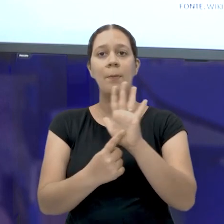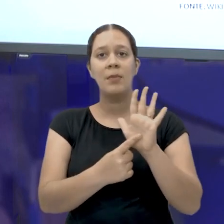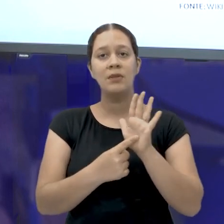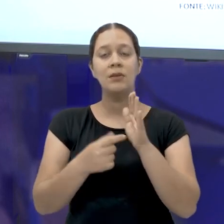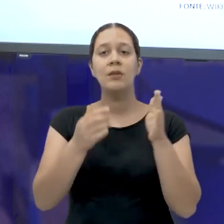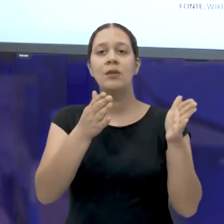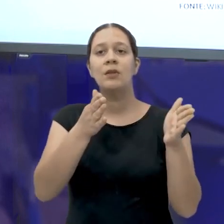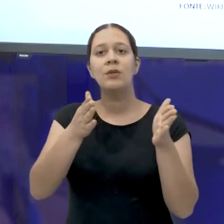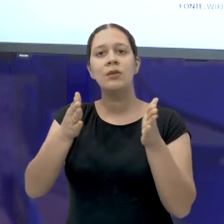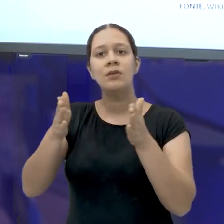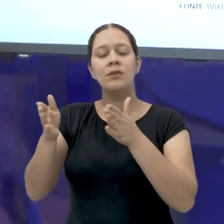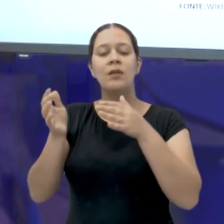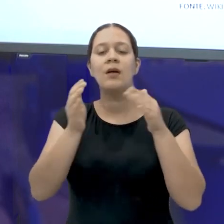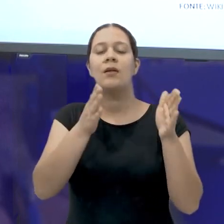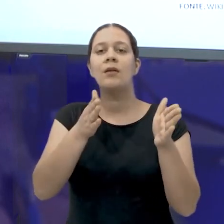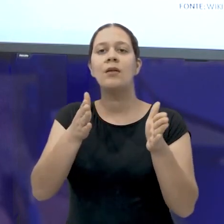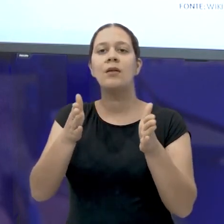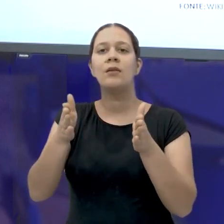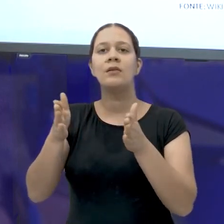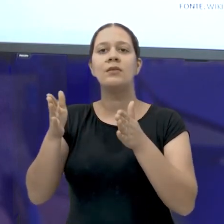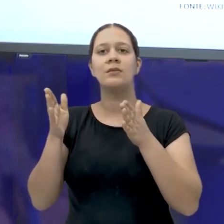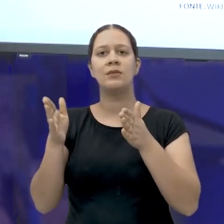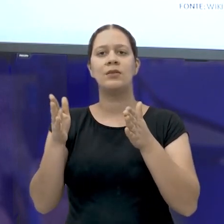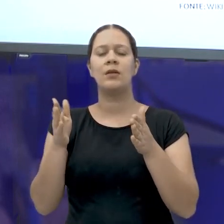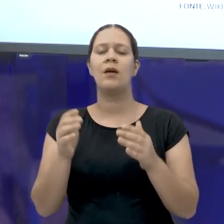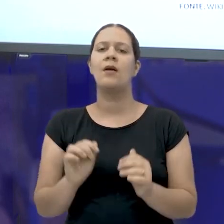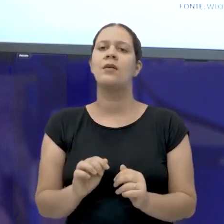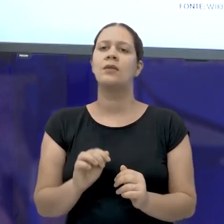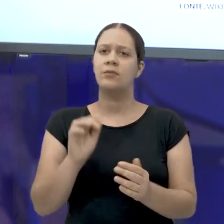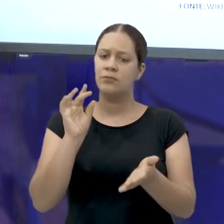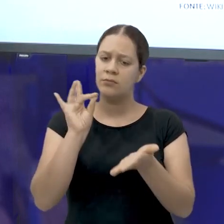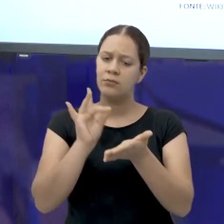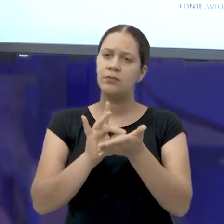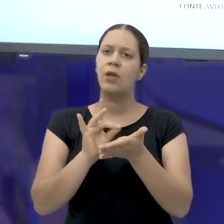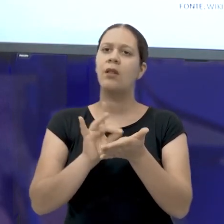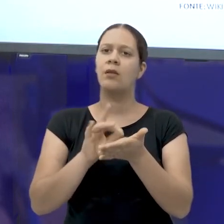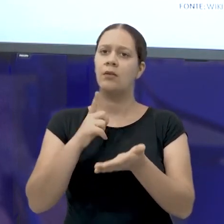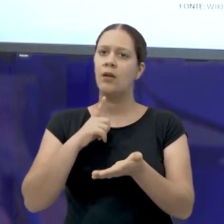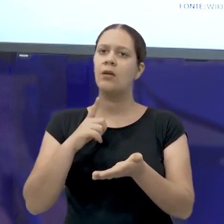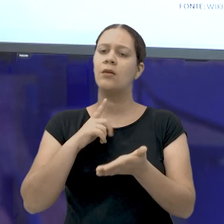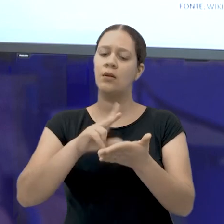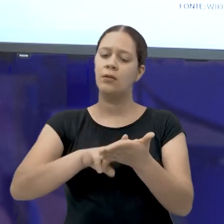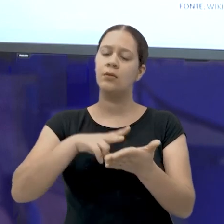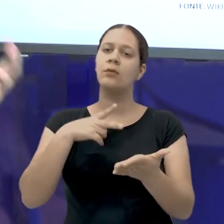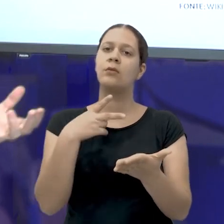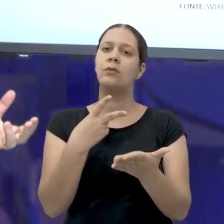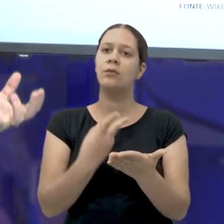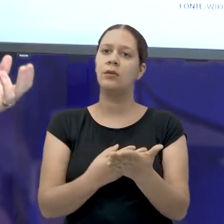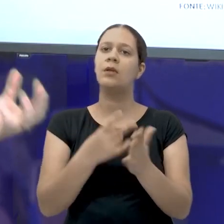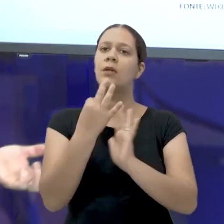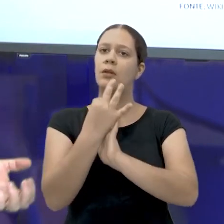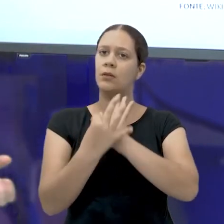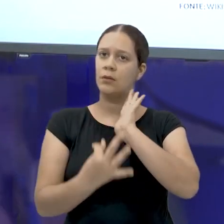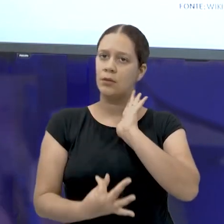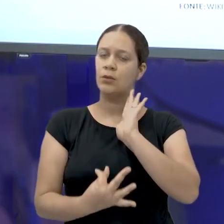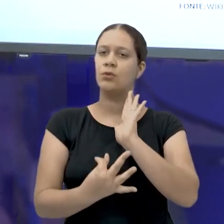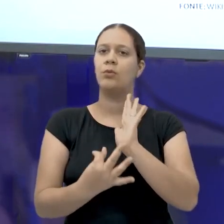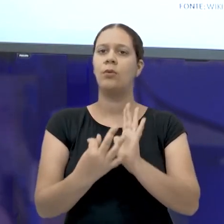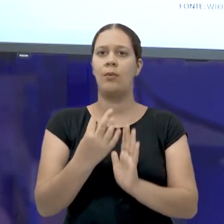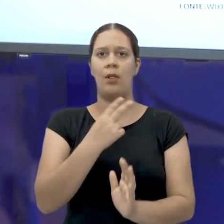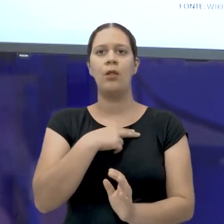slide aqui? Dizendo que, na verdade, existe a tradução dos textos para a nossa